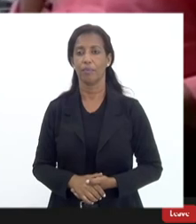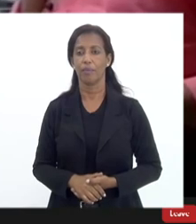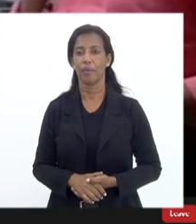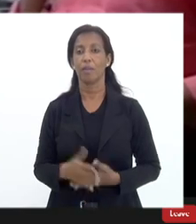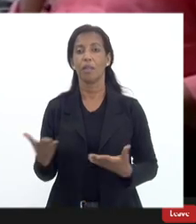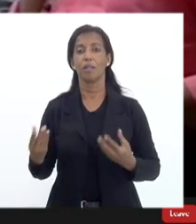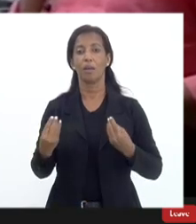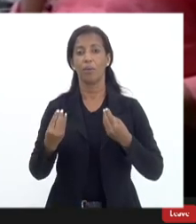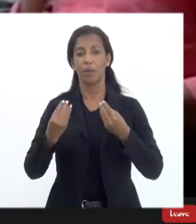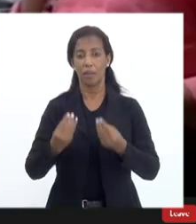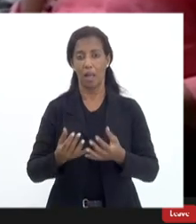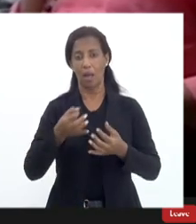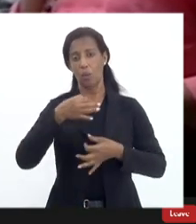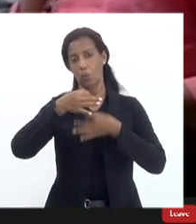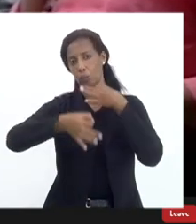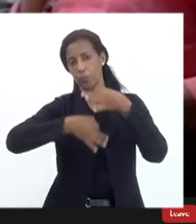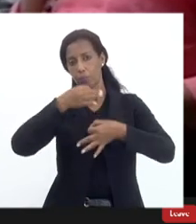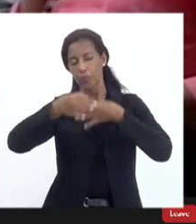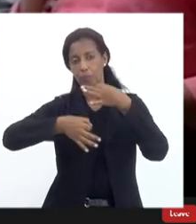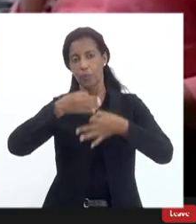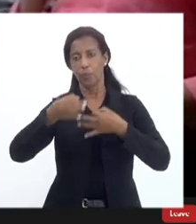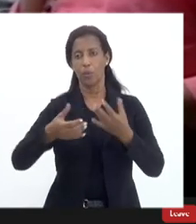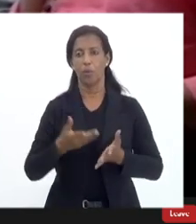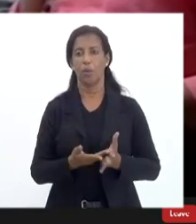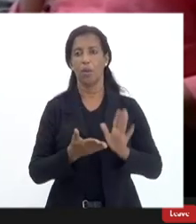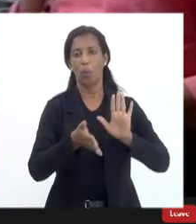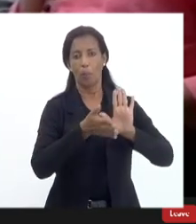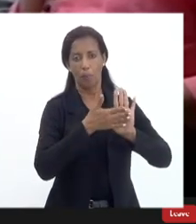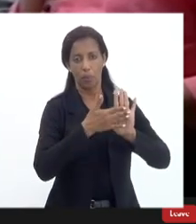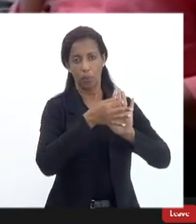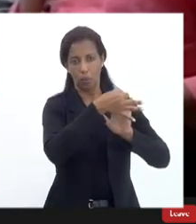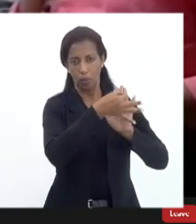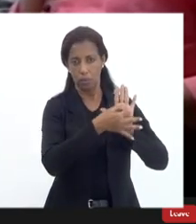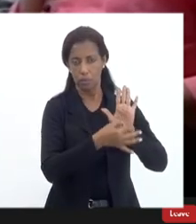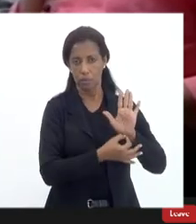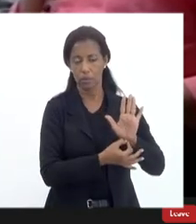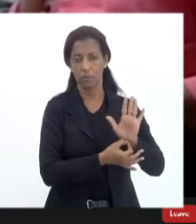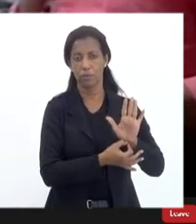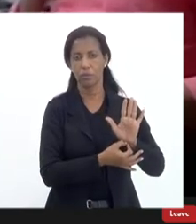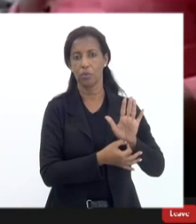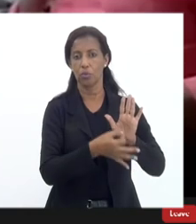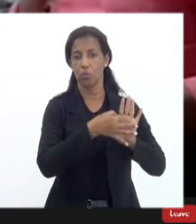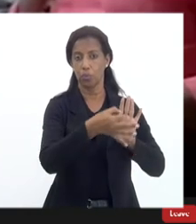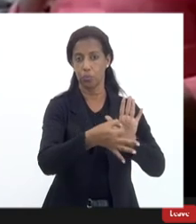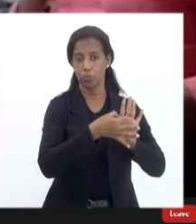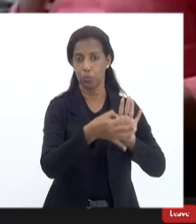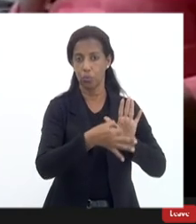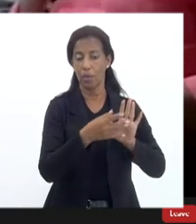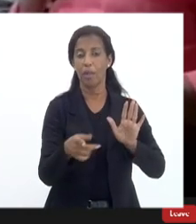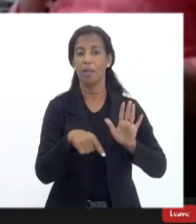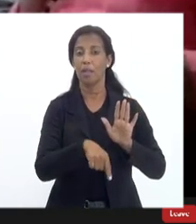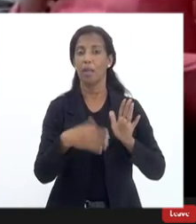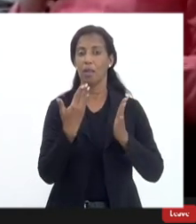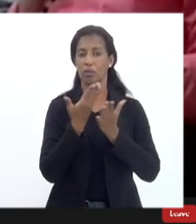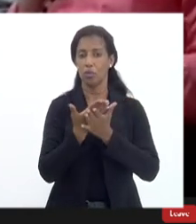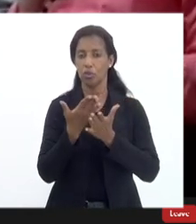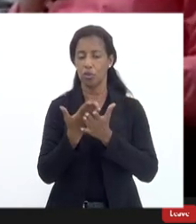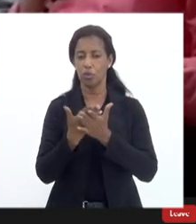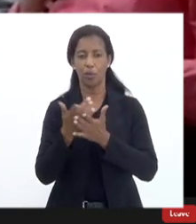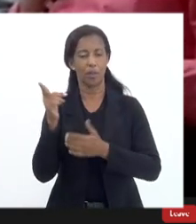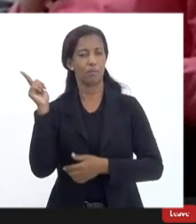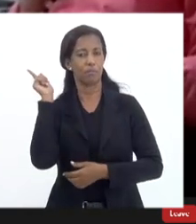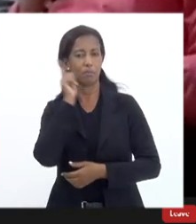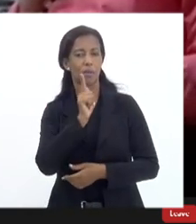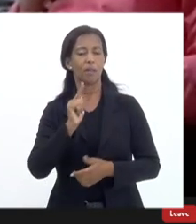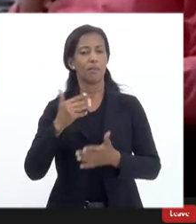dá sugestões, né, ele coloca, existe um protocolo, né, de sugestões, que a escola realize